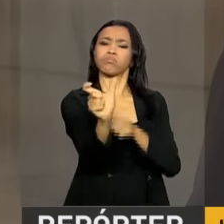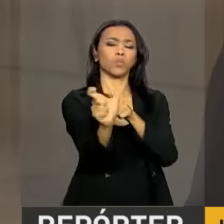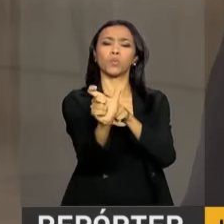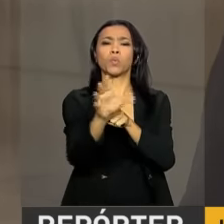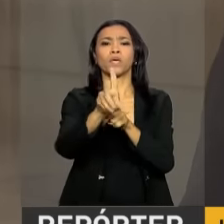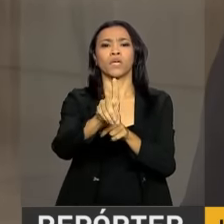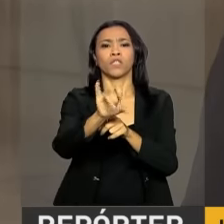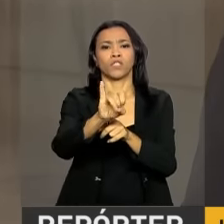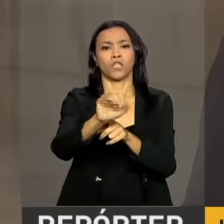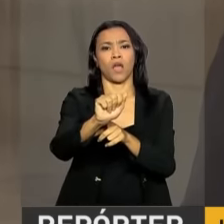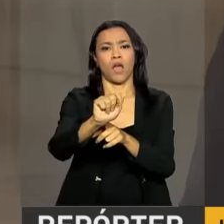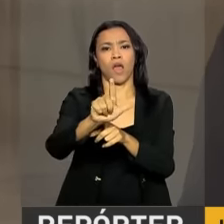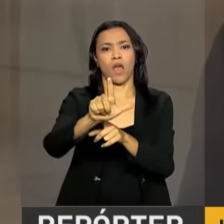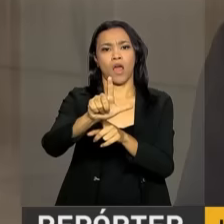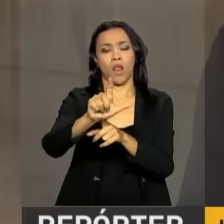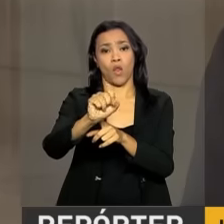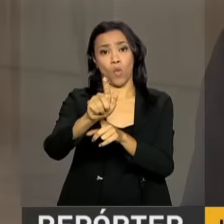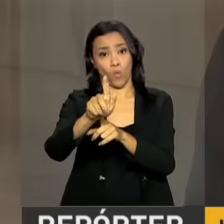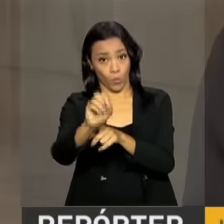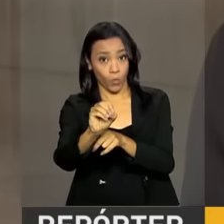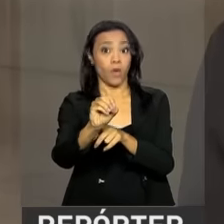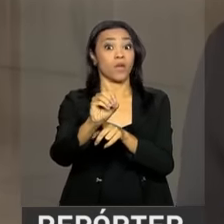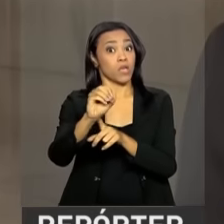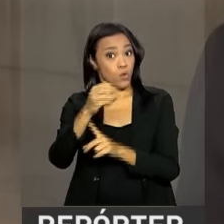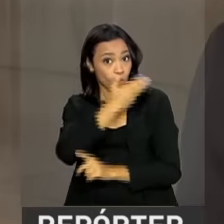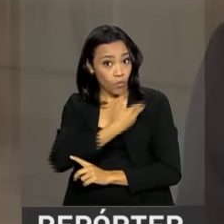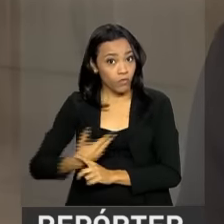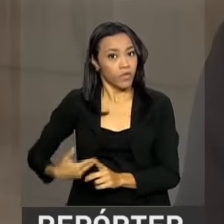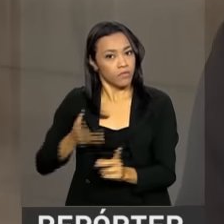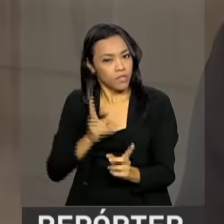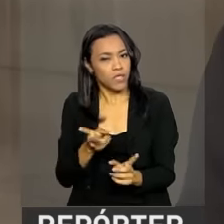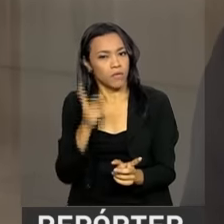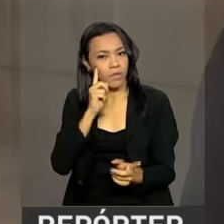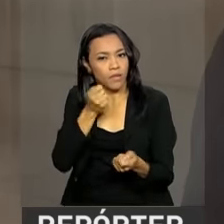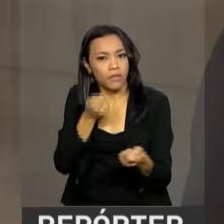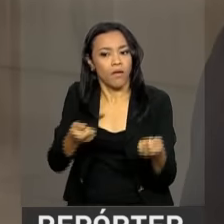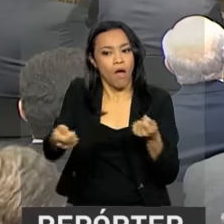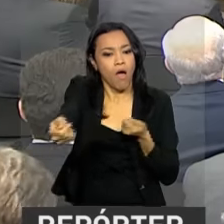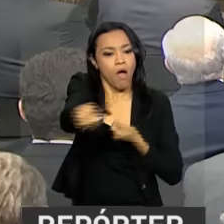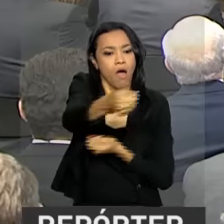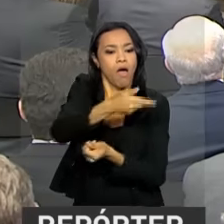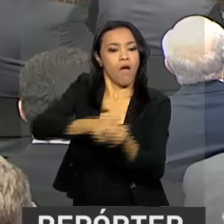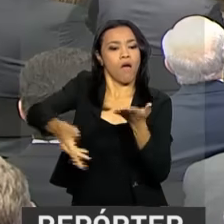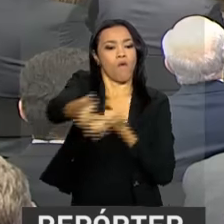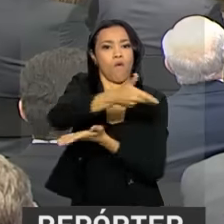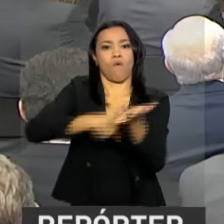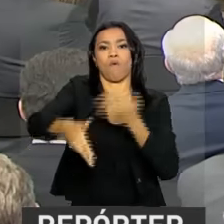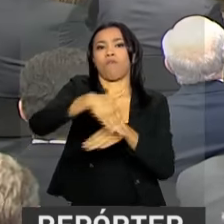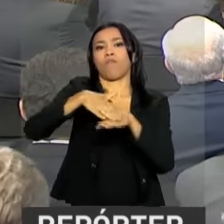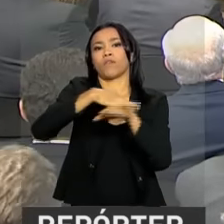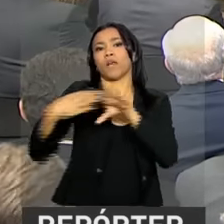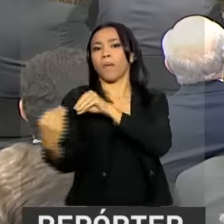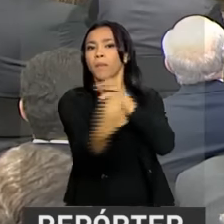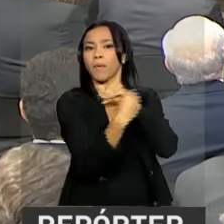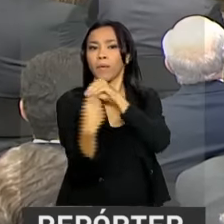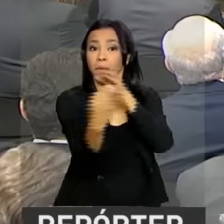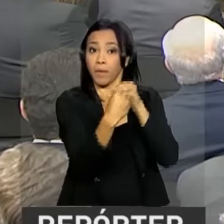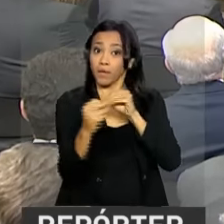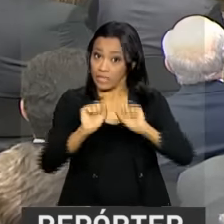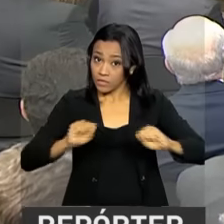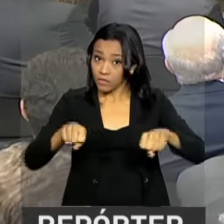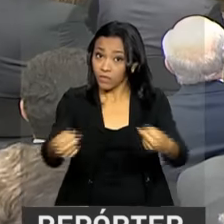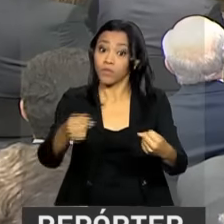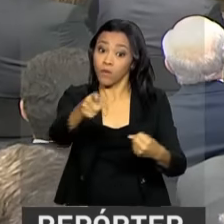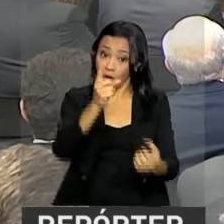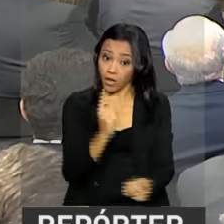diálogo conceito que o governo tem buscado exercitar na prática exemplos desse esforço foram os encontros